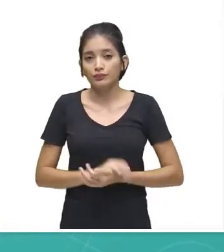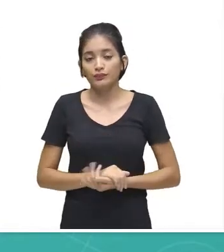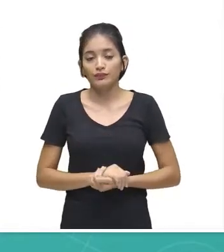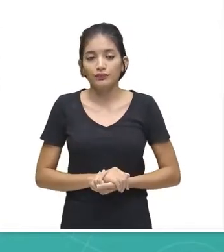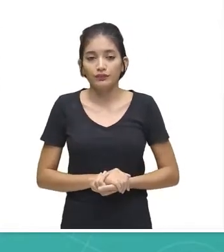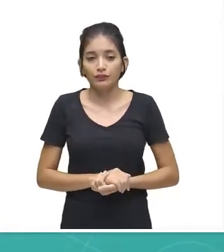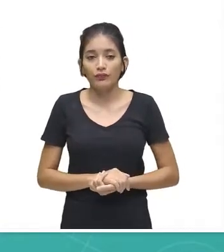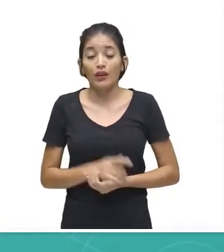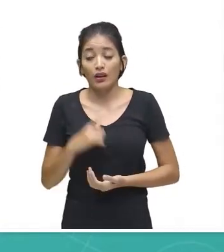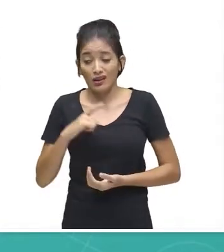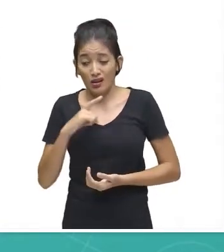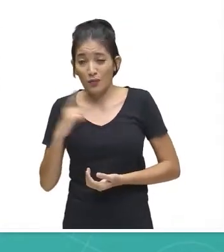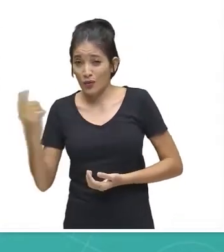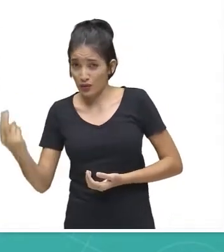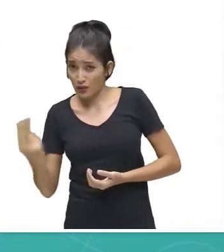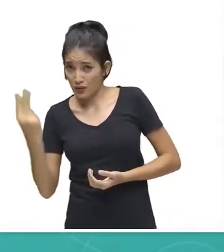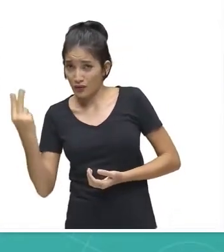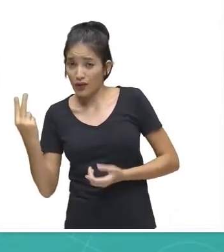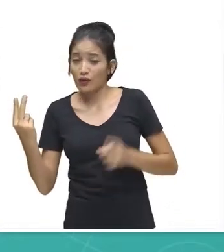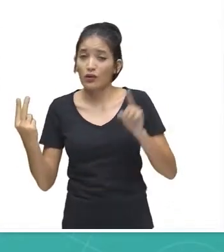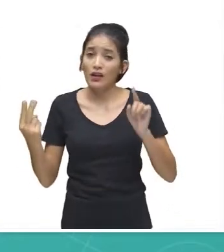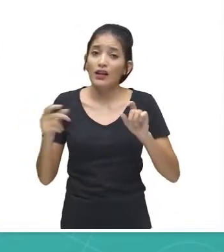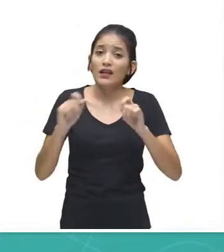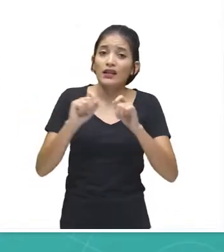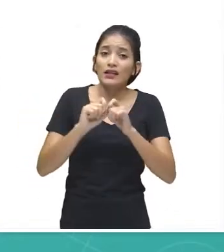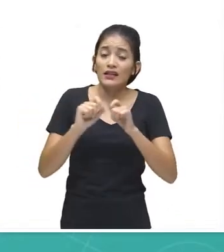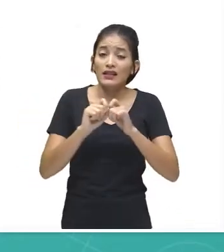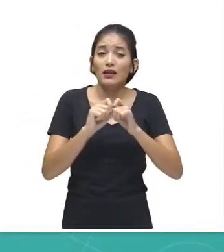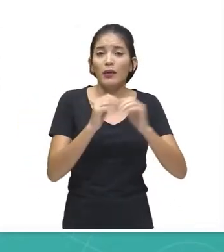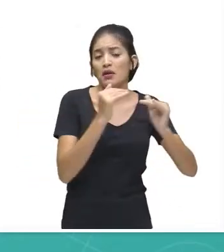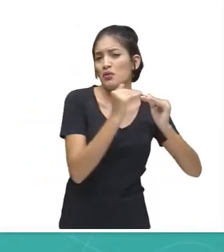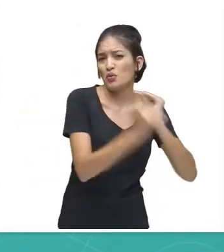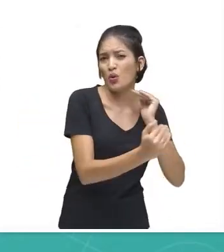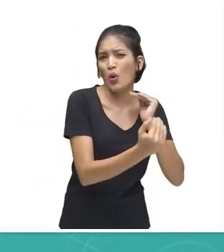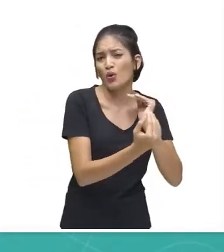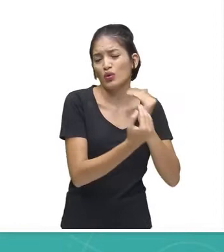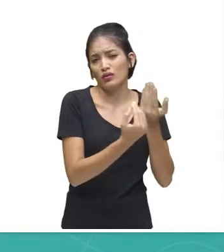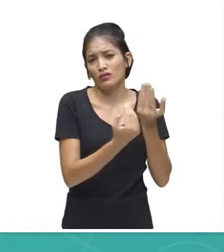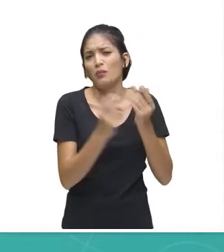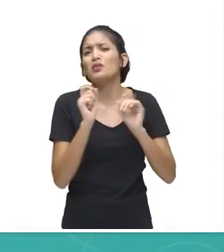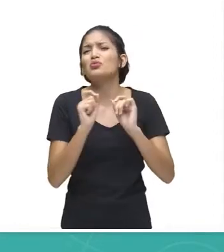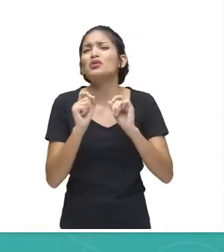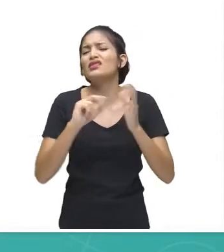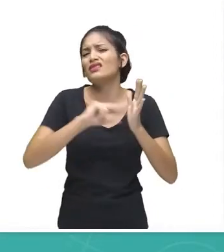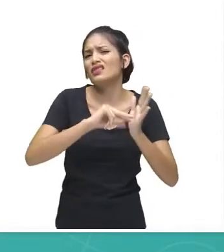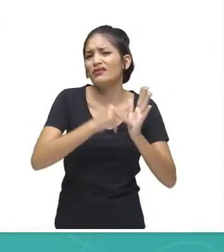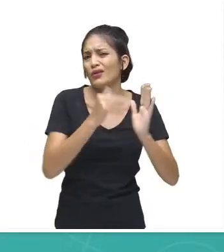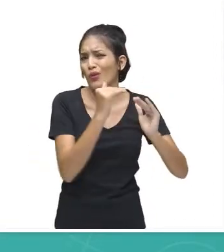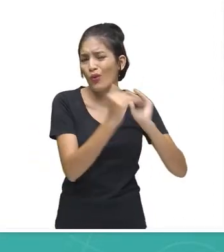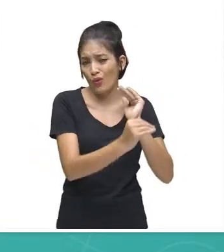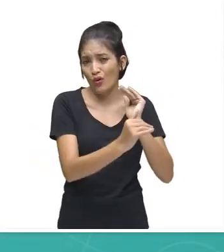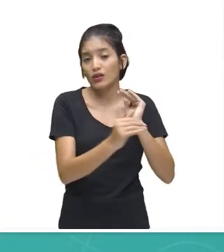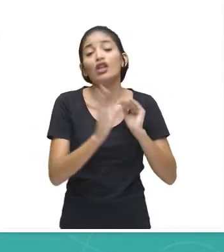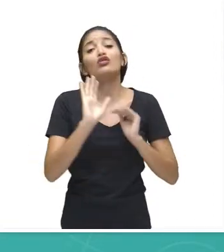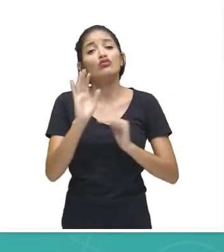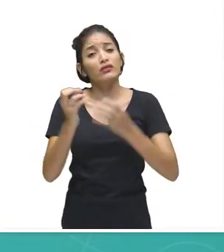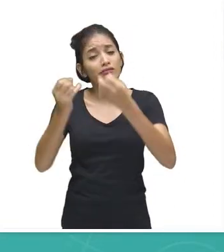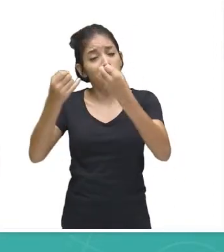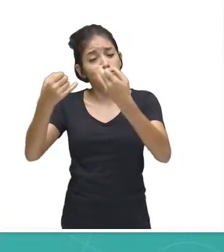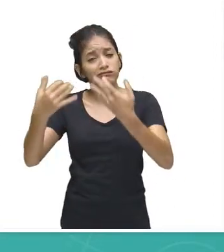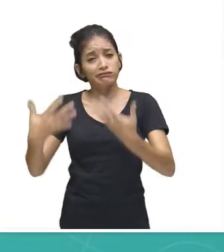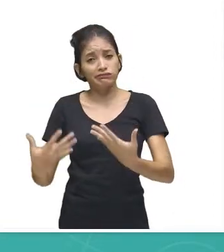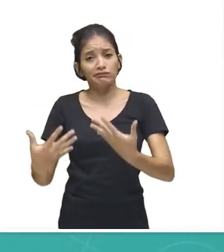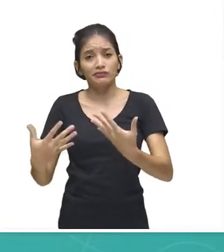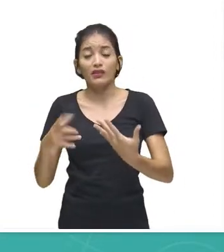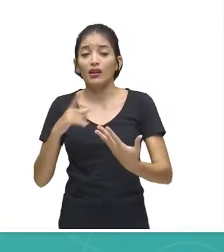temos valores e contravalores. O que é o contravalor? Acabei de falar para vocês